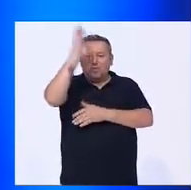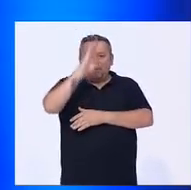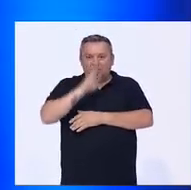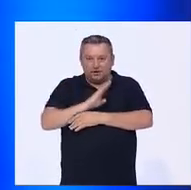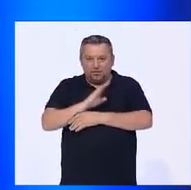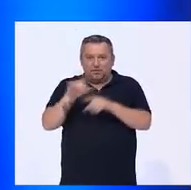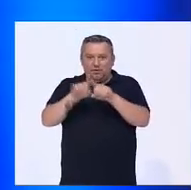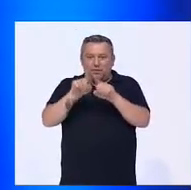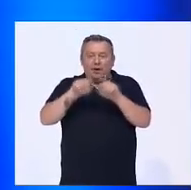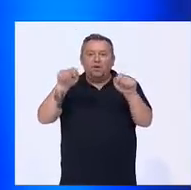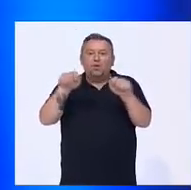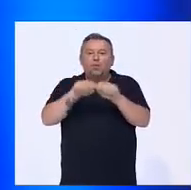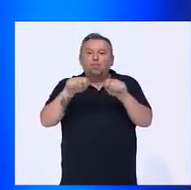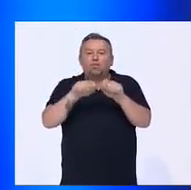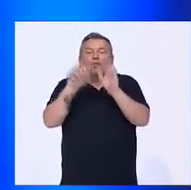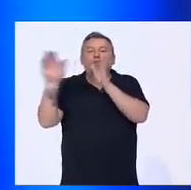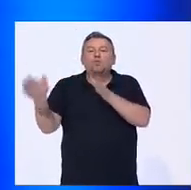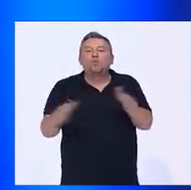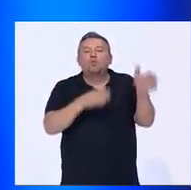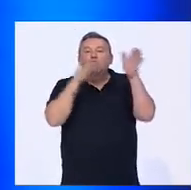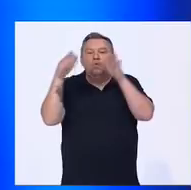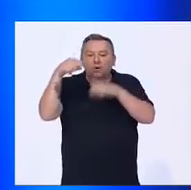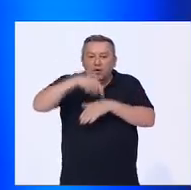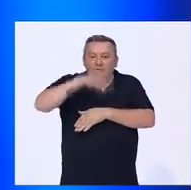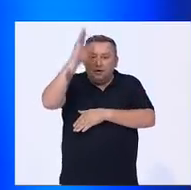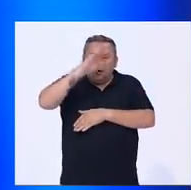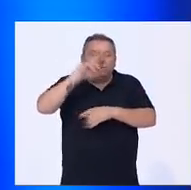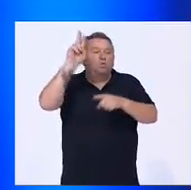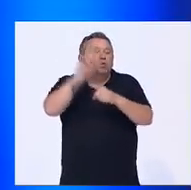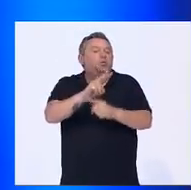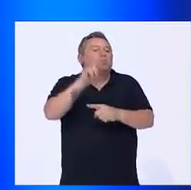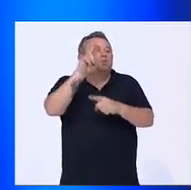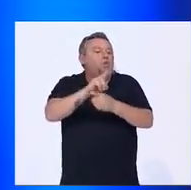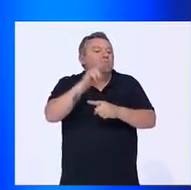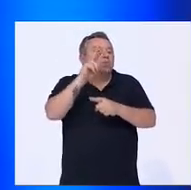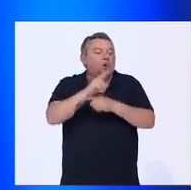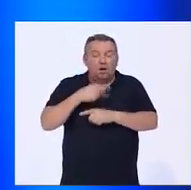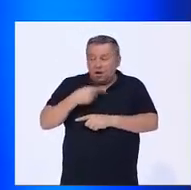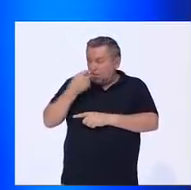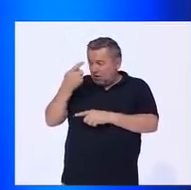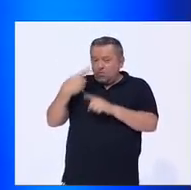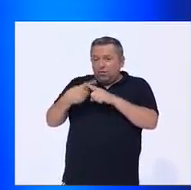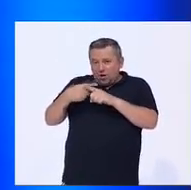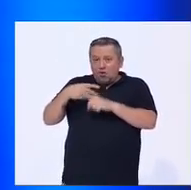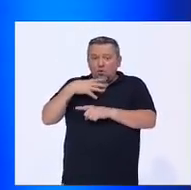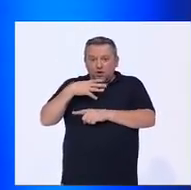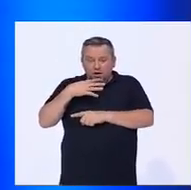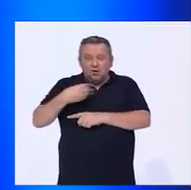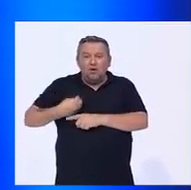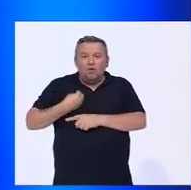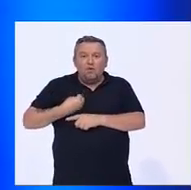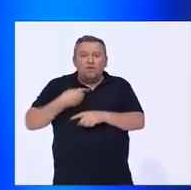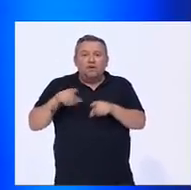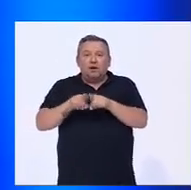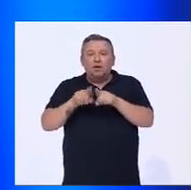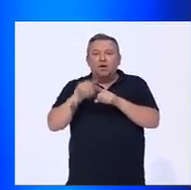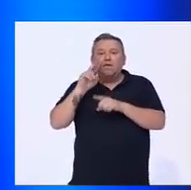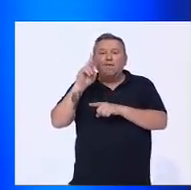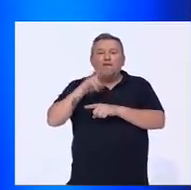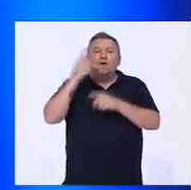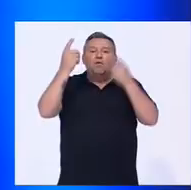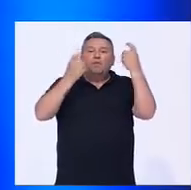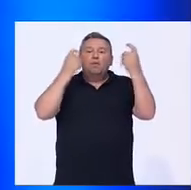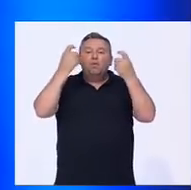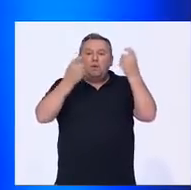produtor brasileiro é um preservacionista. Eu falo porque eu conheço esse setor, eu convivo com esse setor e vejo a preocupação cada vez maior.